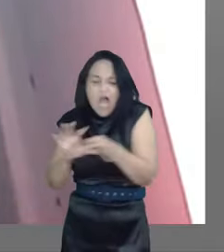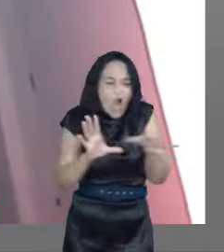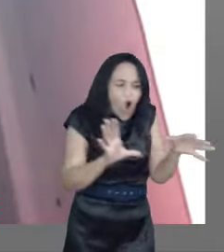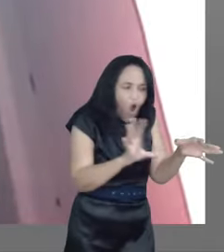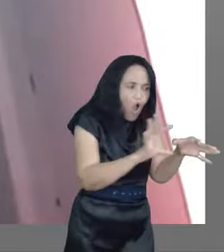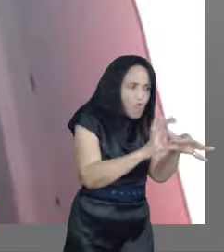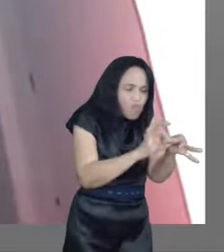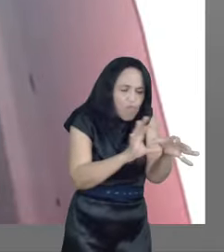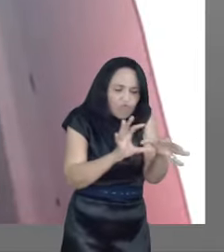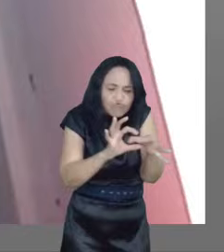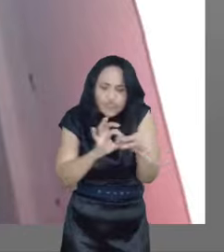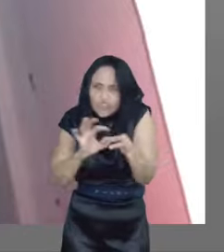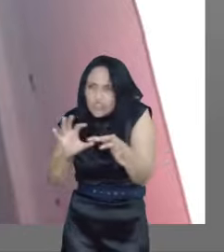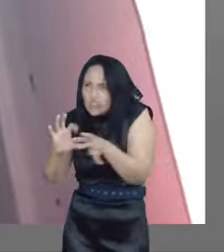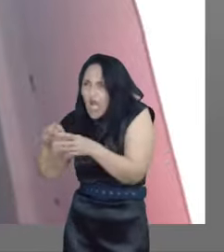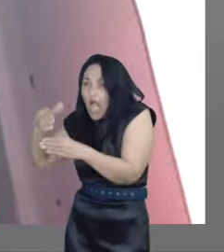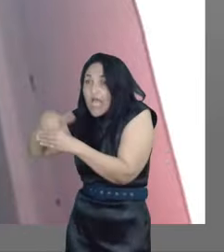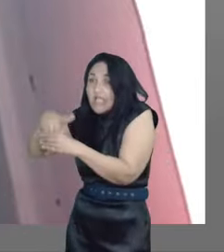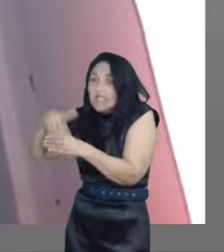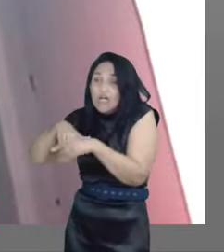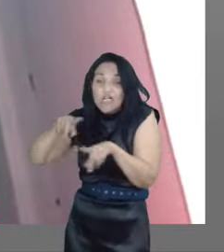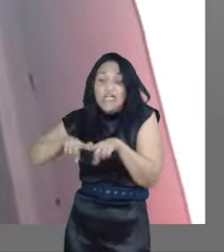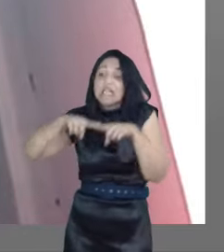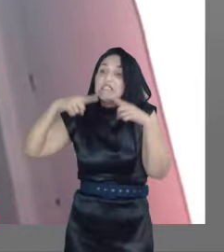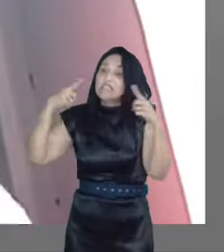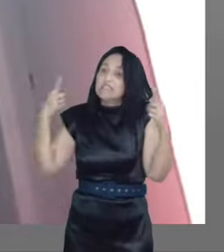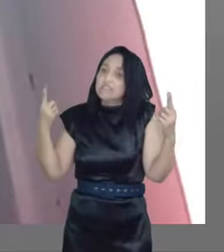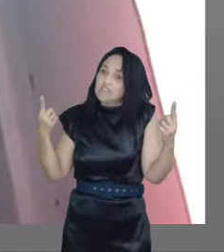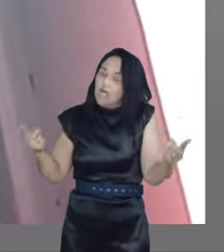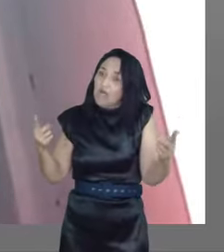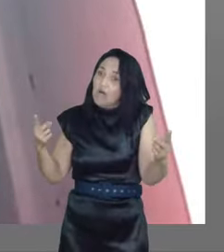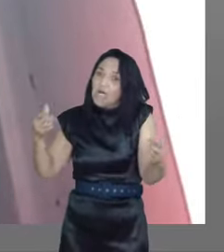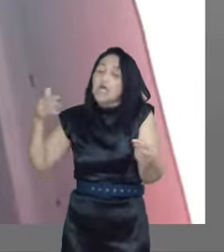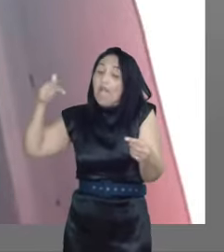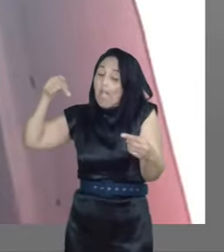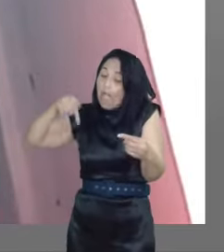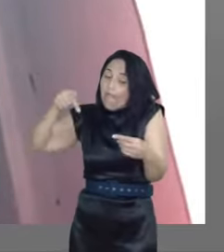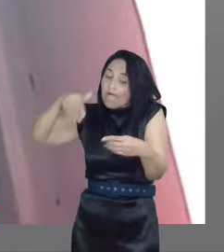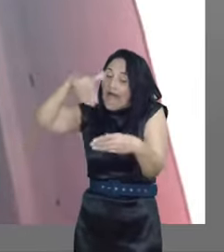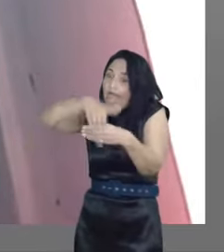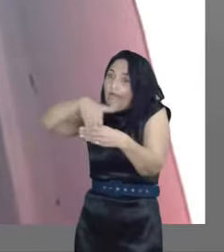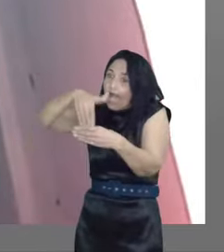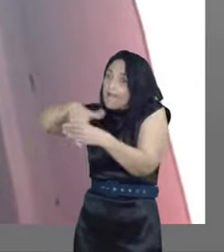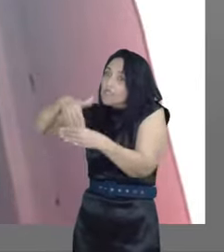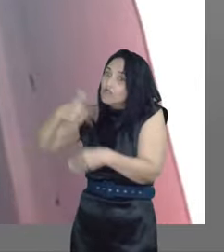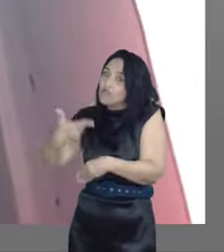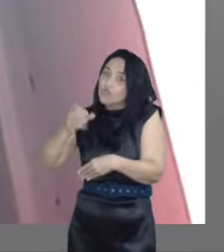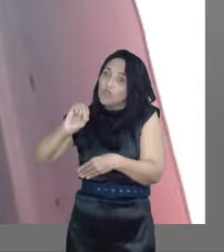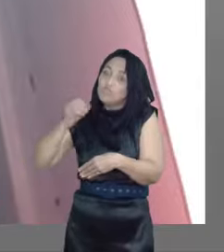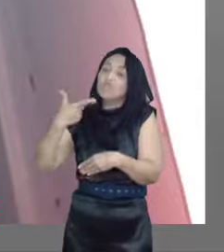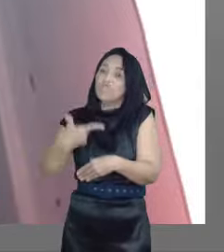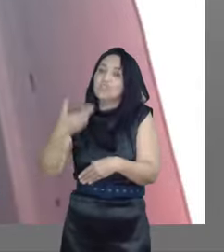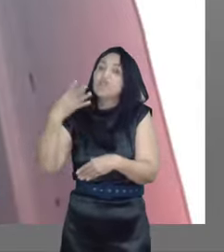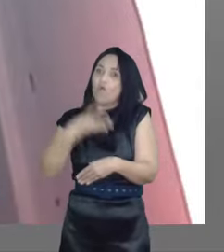no outro. Então, essa eleição de vocês, vereador e vereadora, é muito